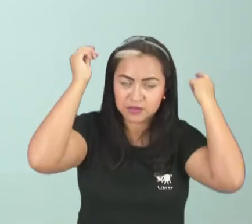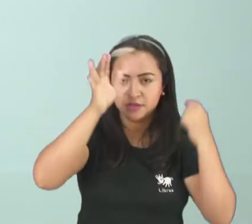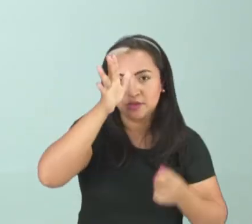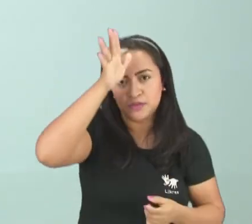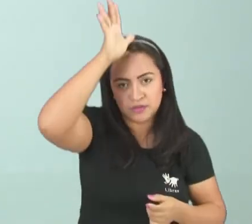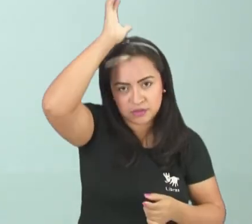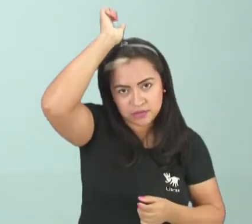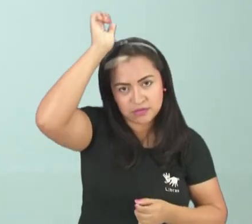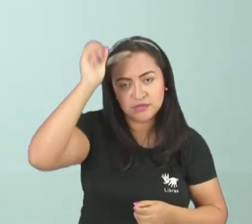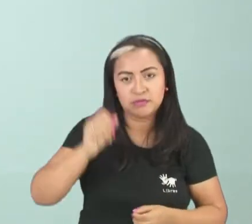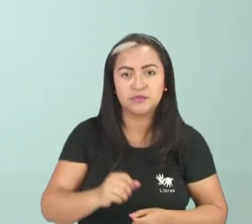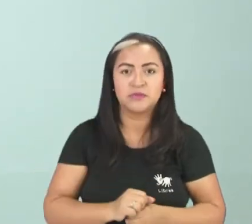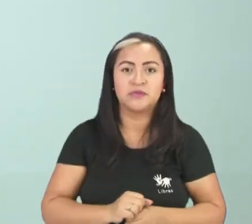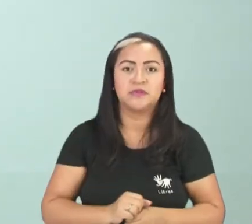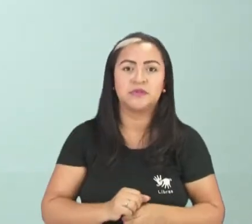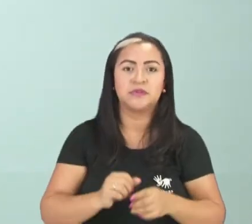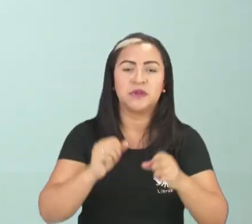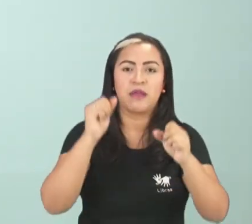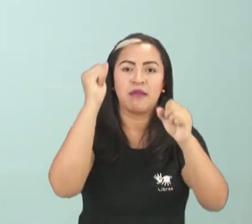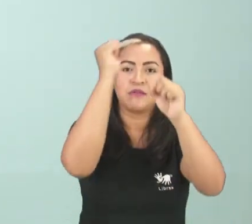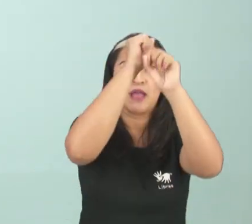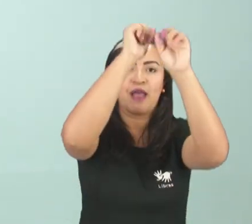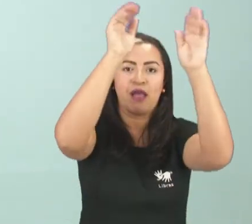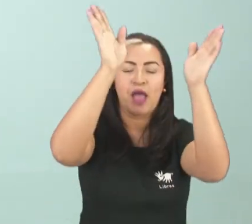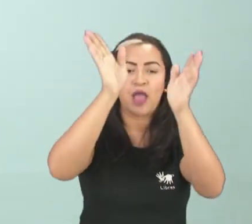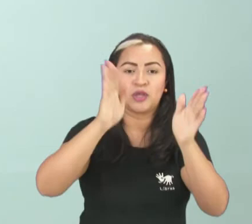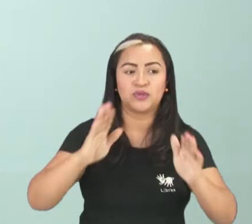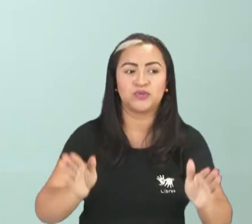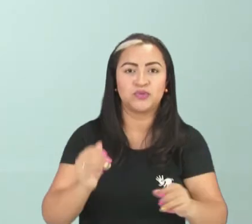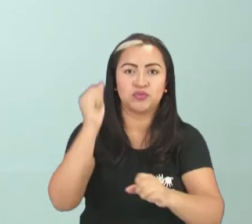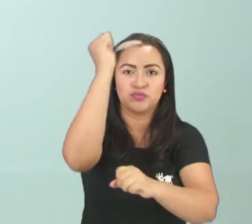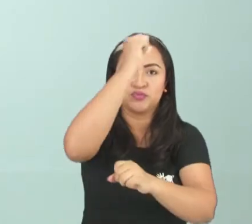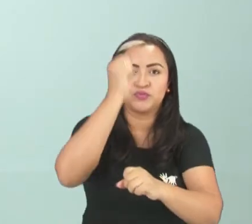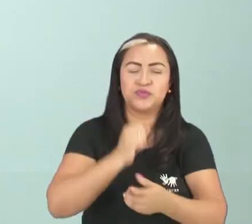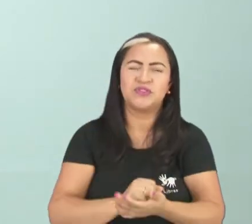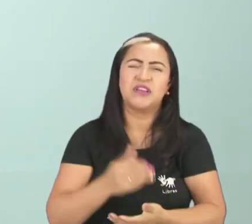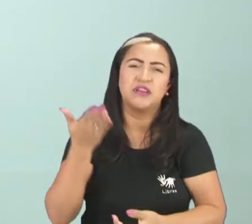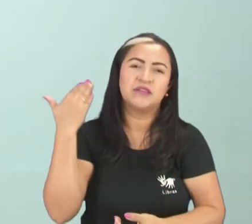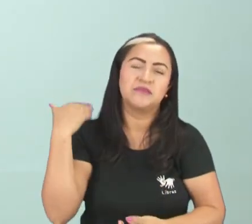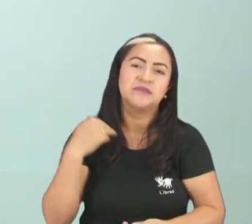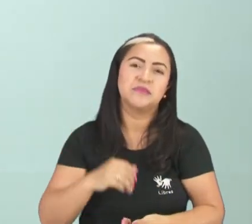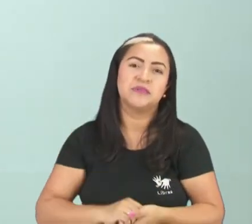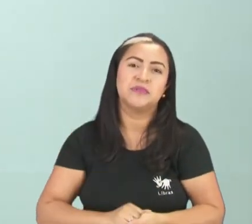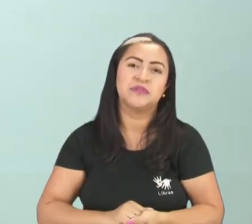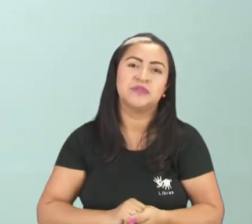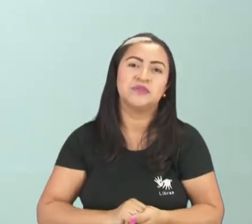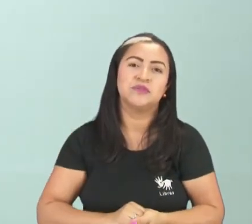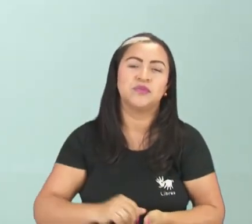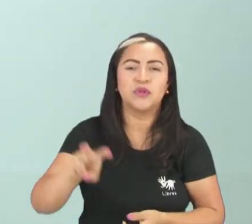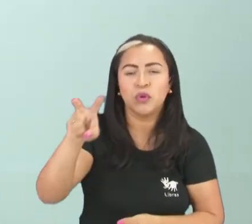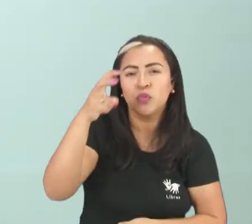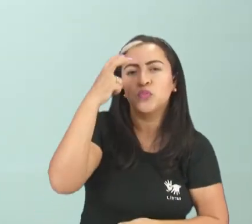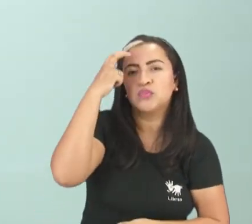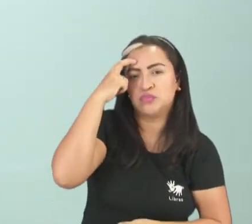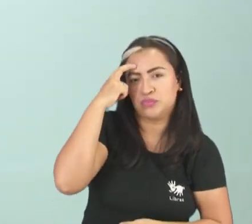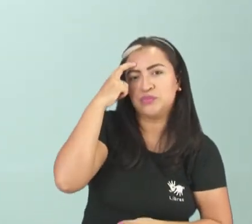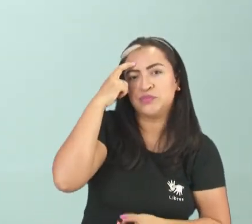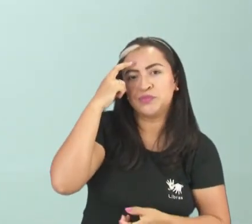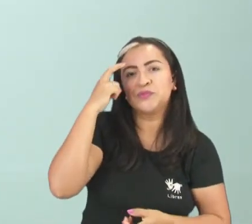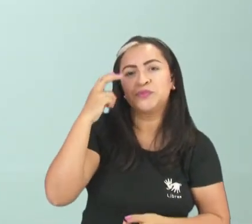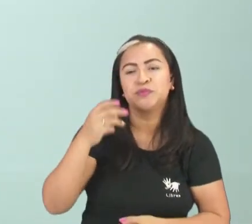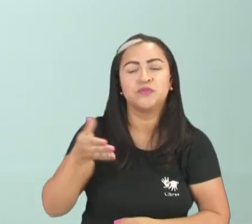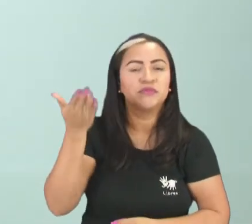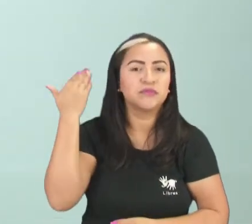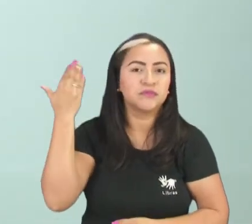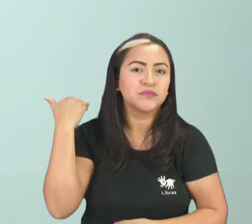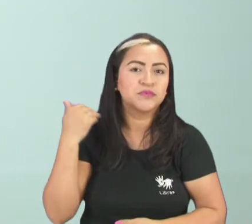as esculturas, né, as formas, a arquitetura daquele período, né, a forma de tratar ali, né,